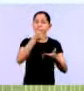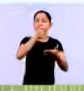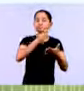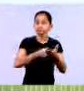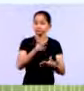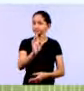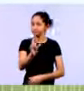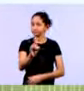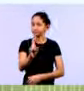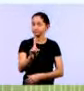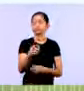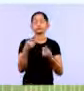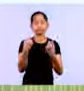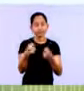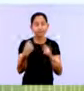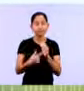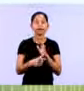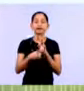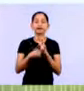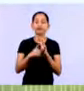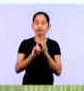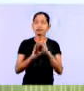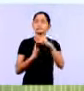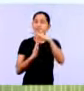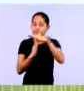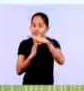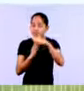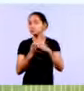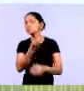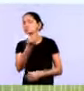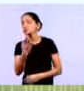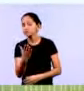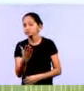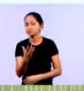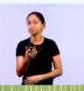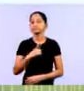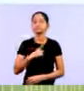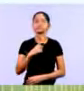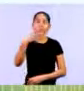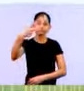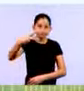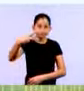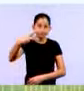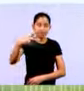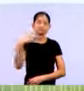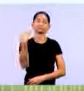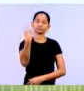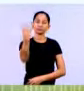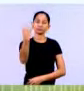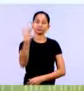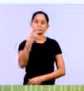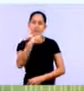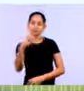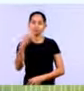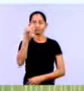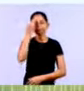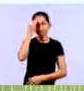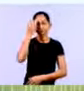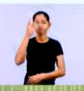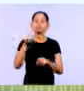tributo deve resguardar um prazo. Temos dois itens nesse princípio, que